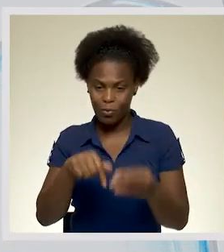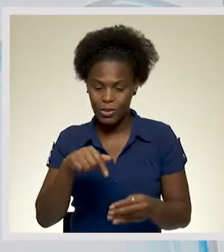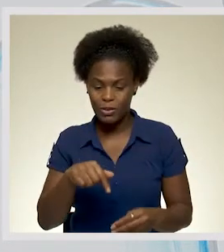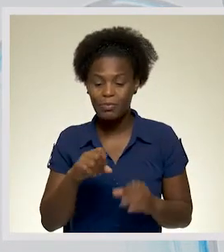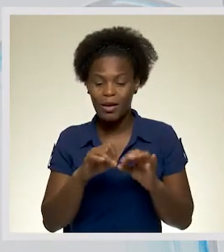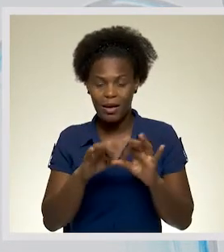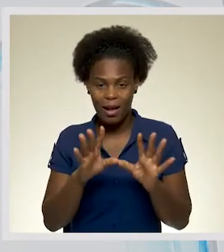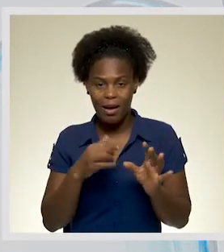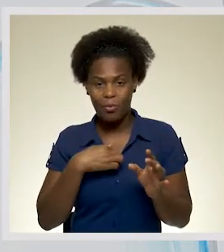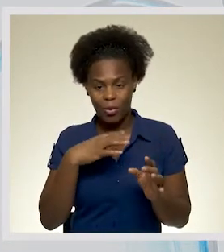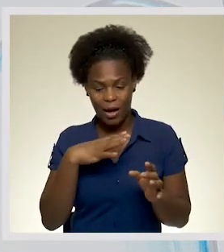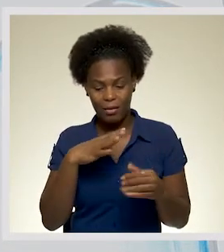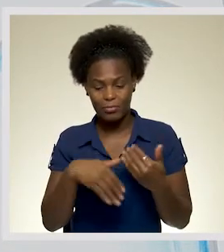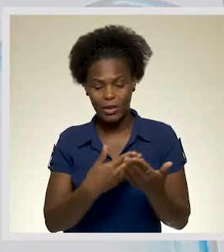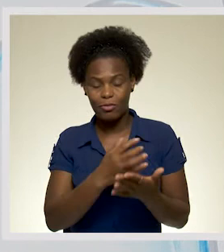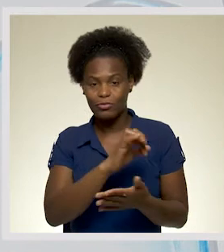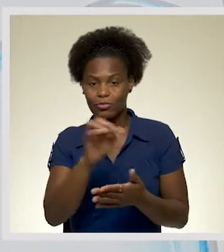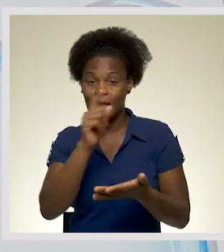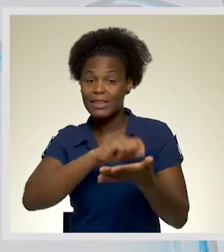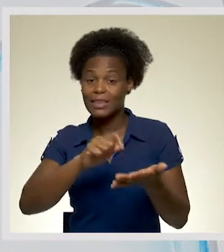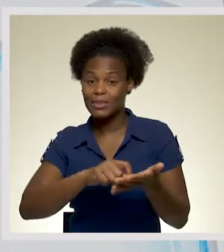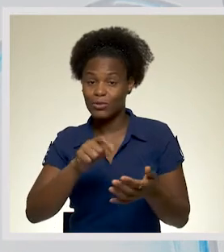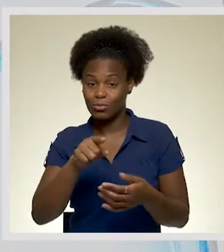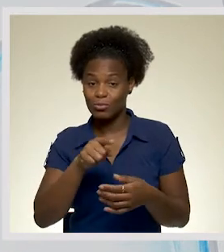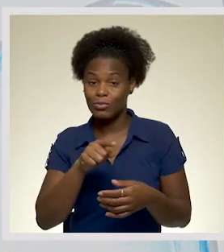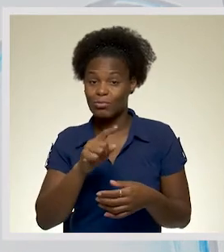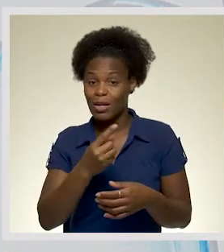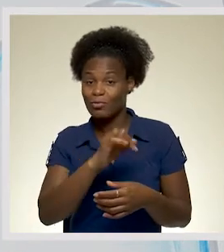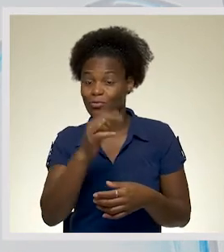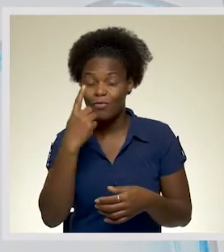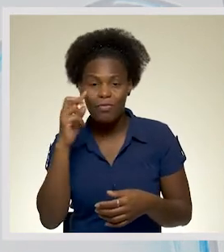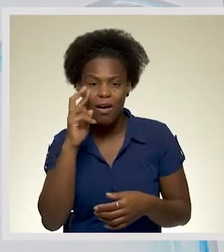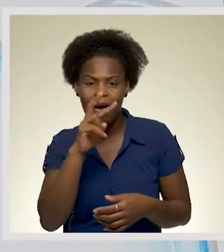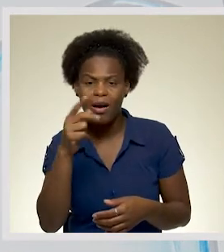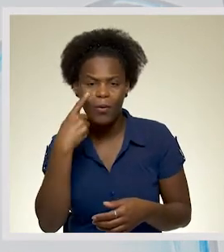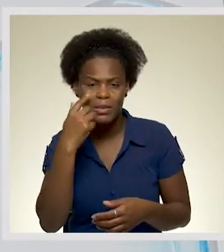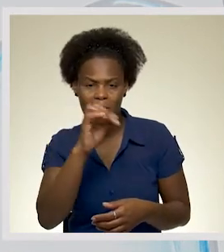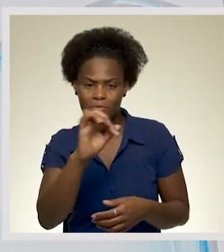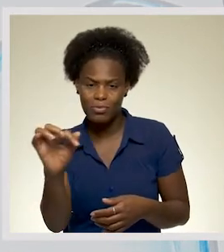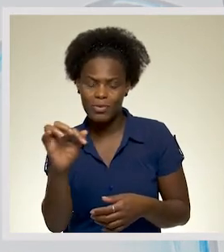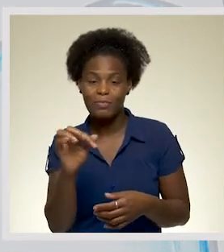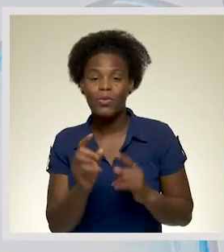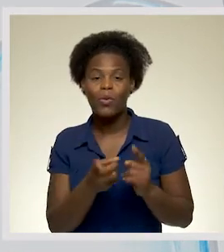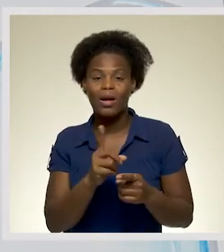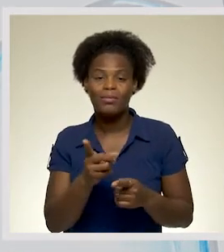obviamente, queria-vos deixar um pequeno exercício para vos testar os vossos conhecimentos do